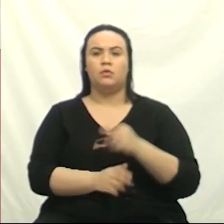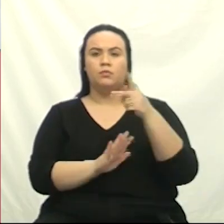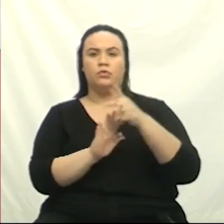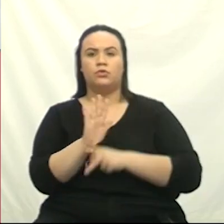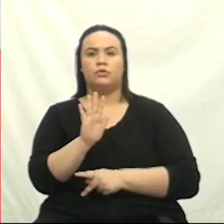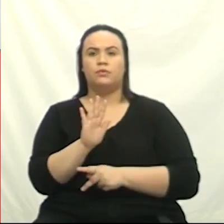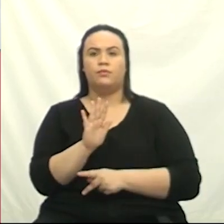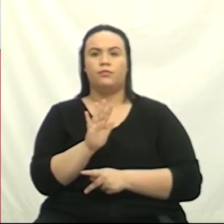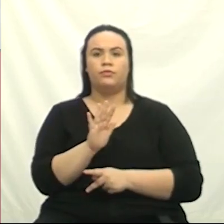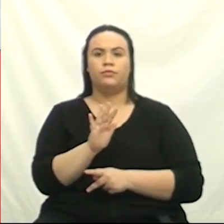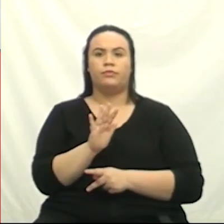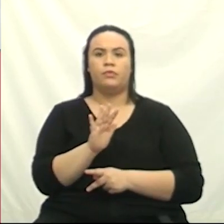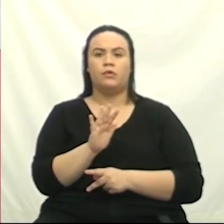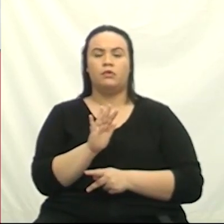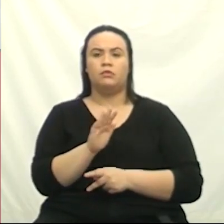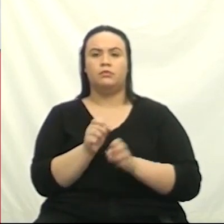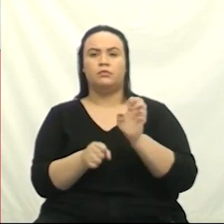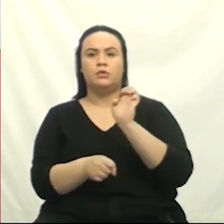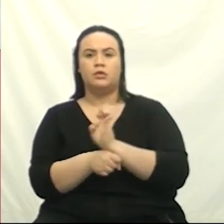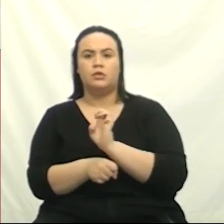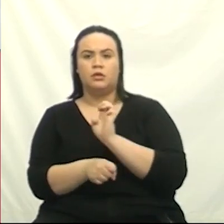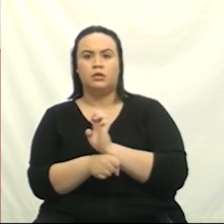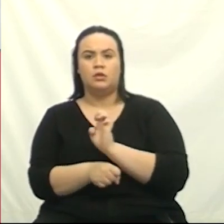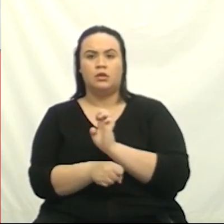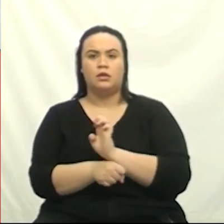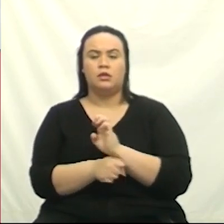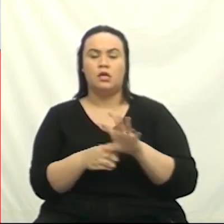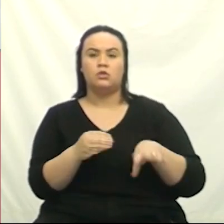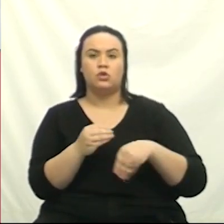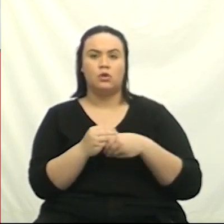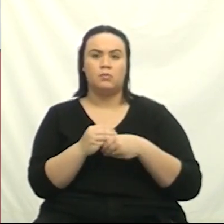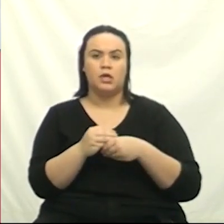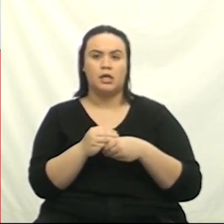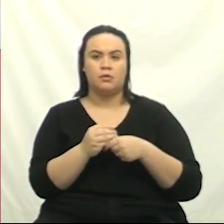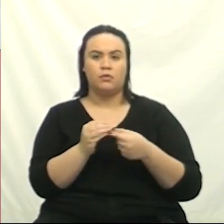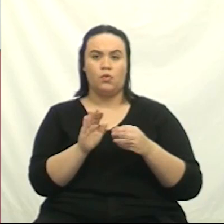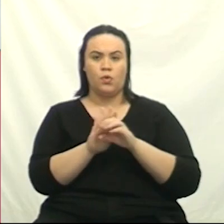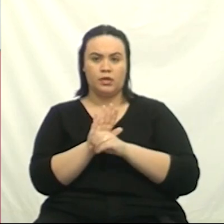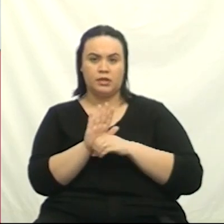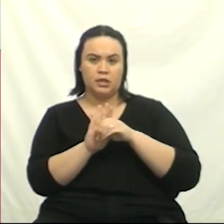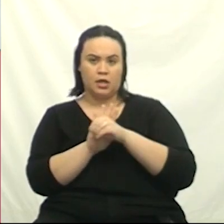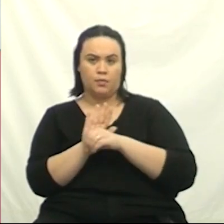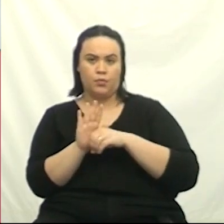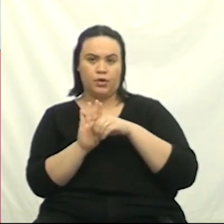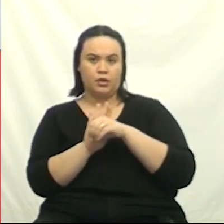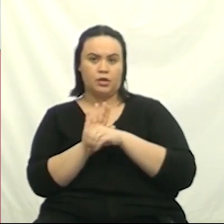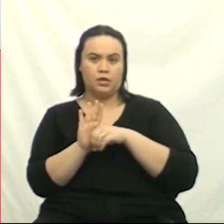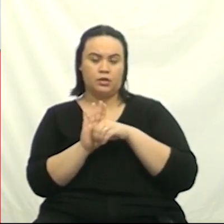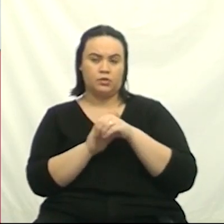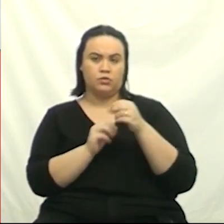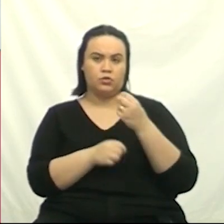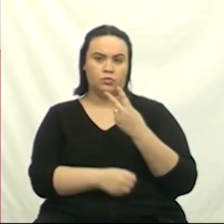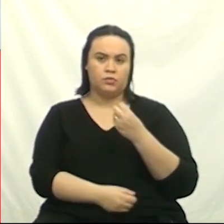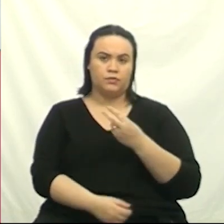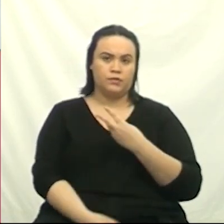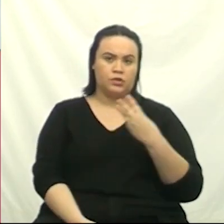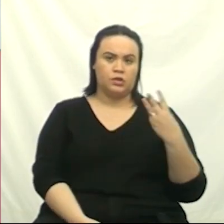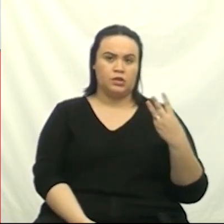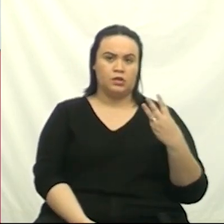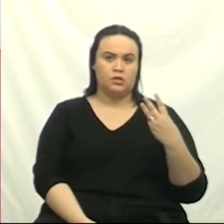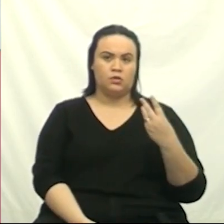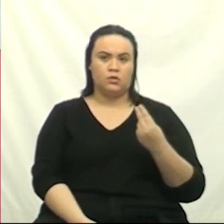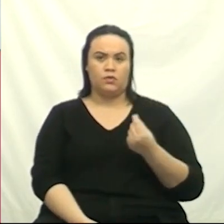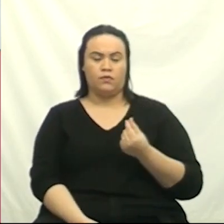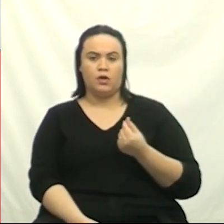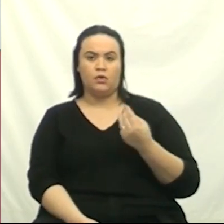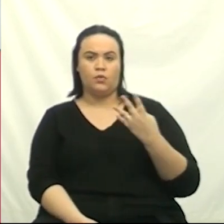autoriza o chefe do poder executivo municipal suplementar o orçamento municipal no exercício 2023 no valor de